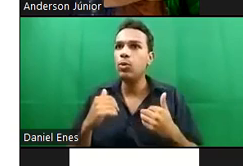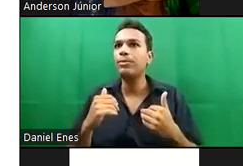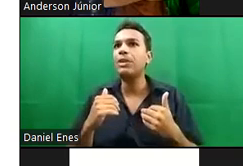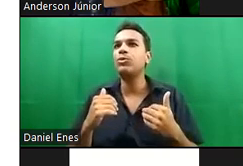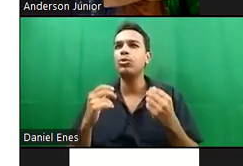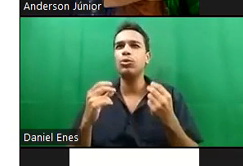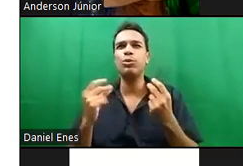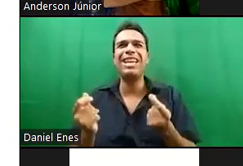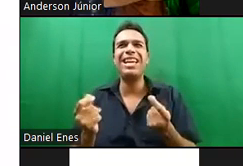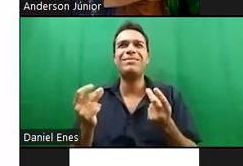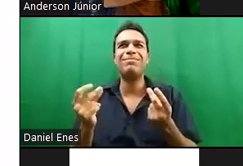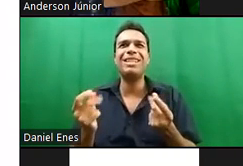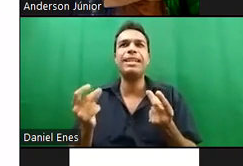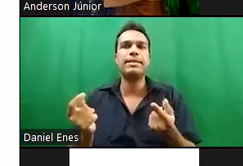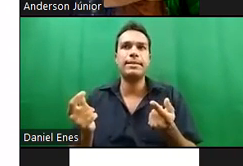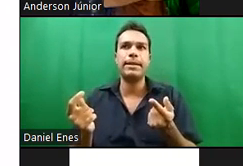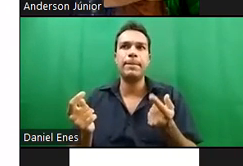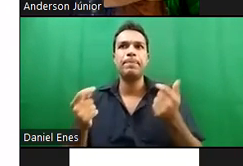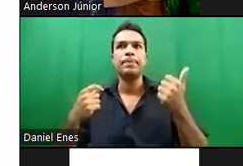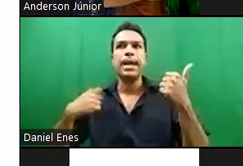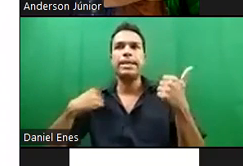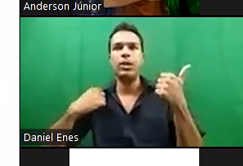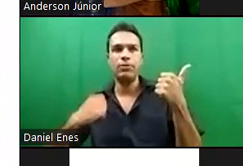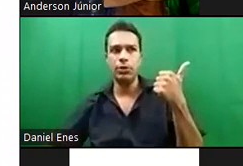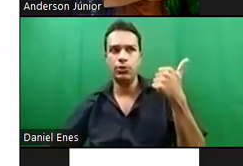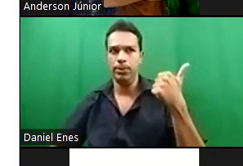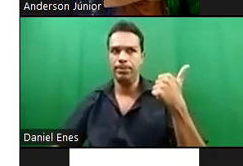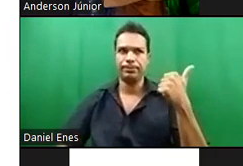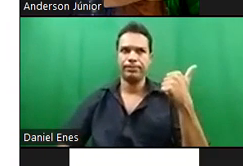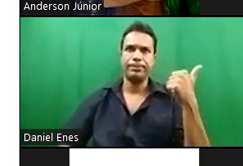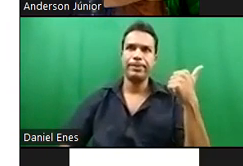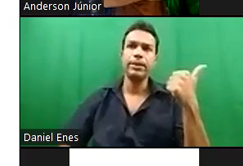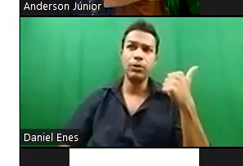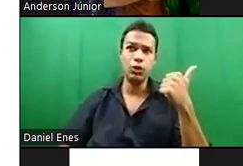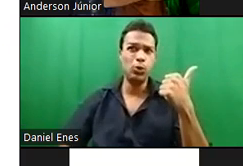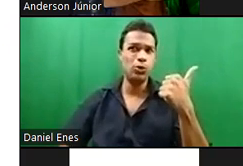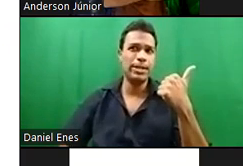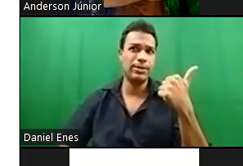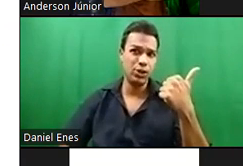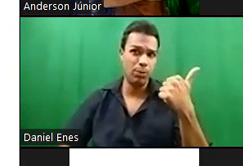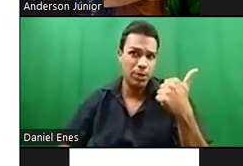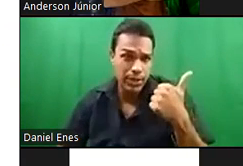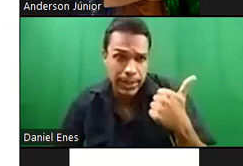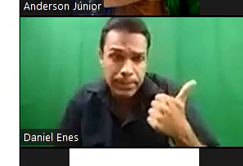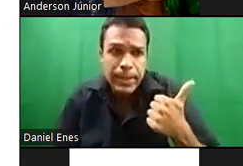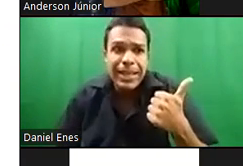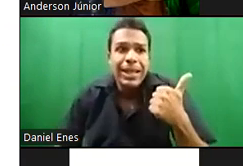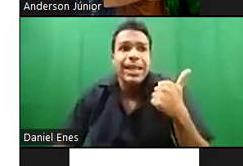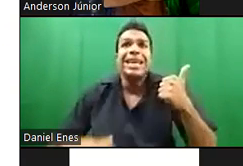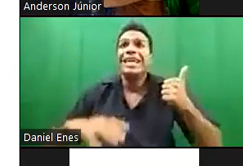tenho contato com o surdo desde criancinha. Aqui em Nova Iguaçu, tem o Instituto de Educação Rangel